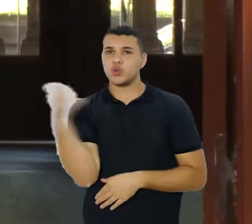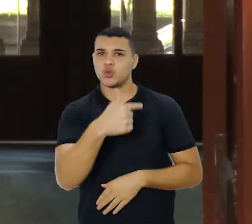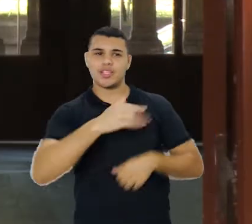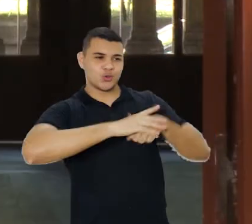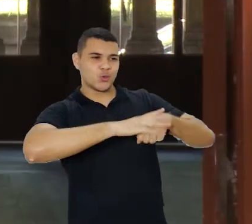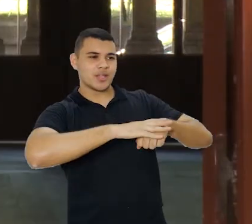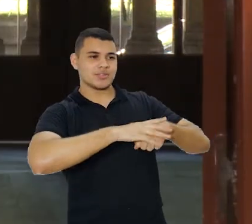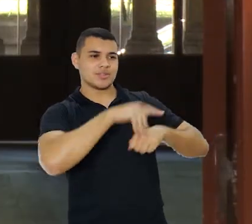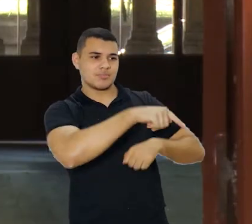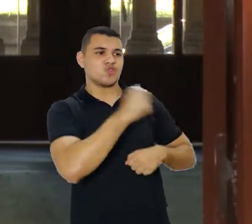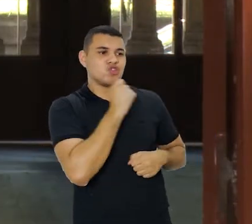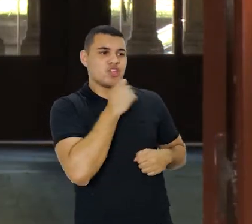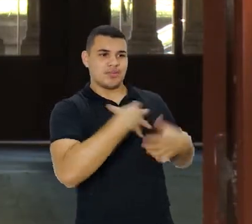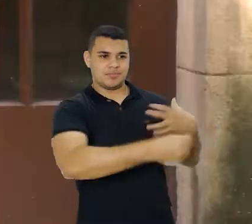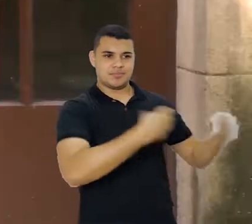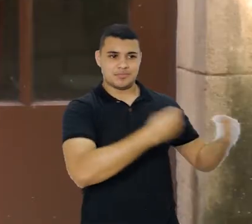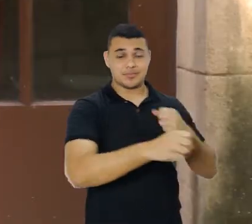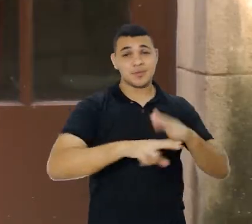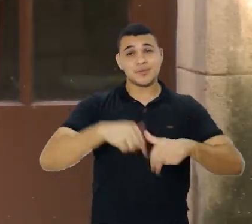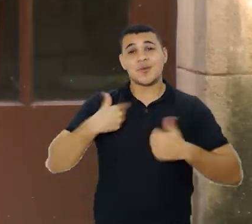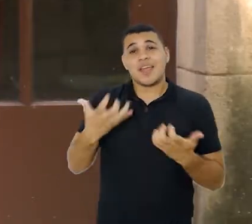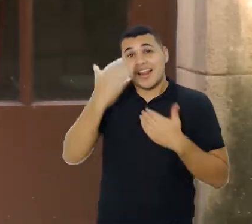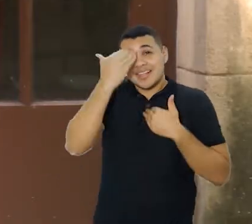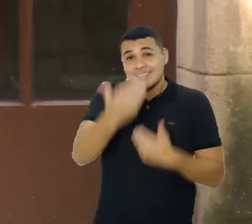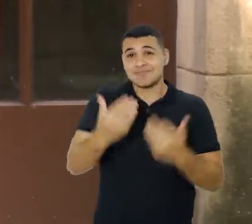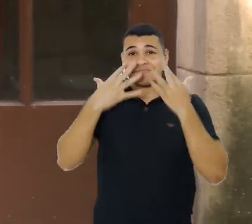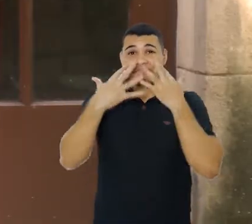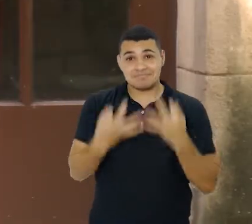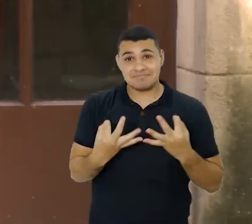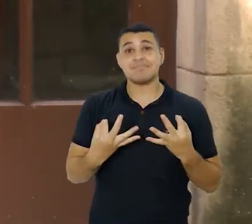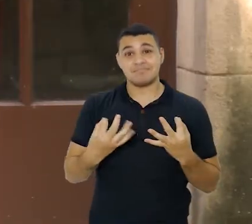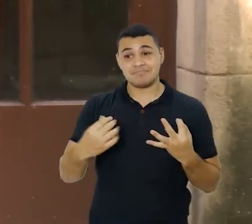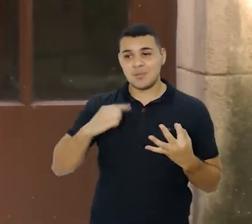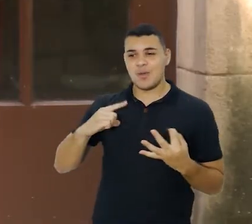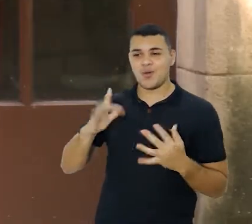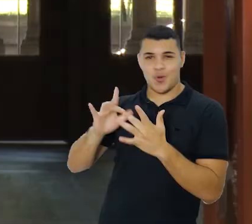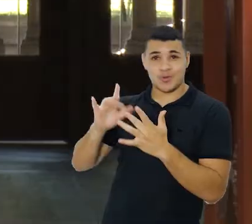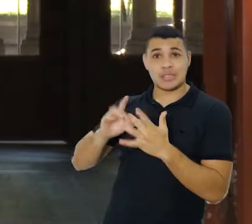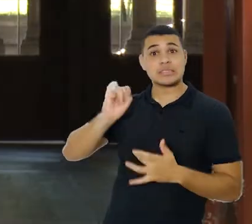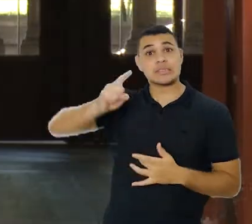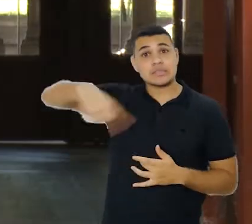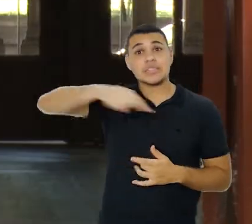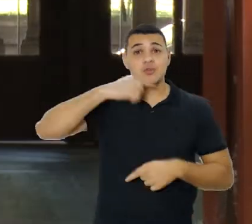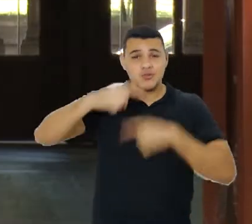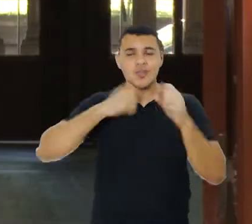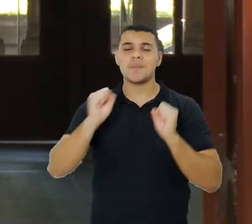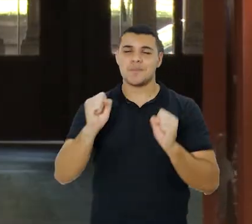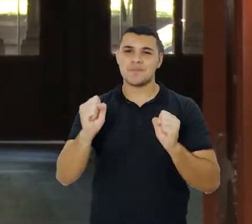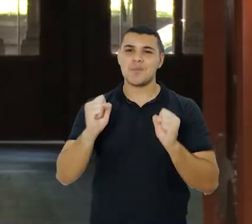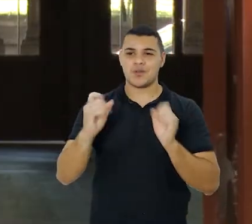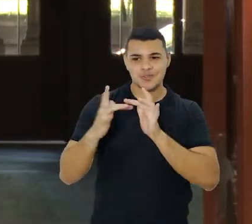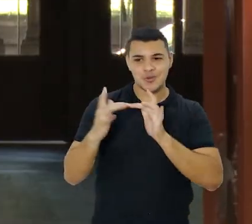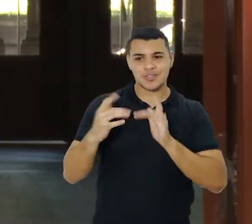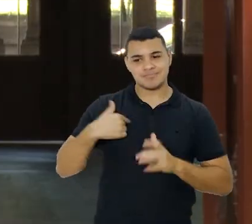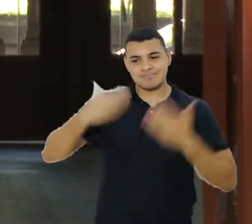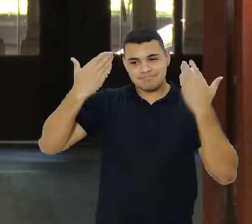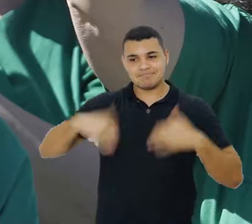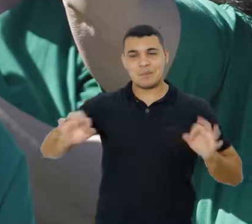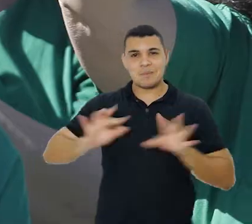doenças não transmissíveis. Tá? Bom, chegamos ao fim da aula, tá? Fico à disposição, muito